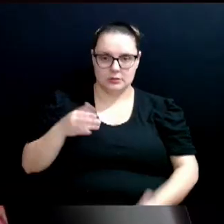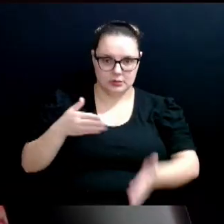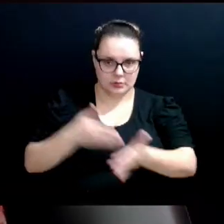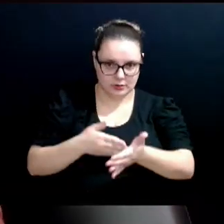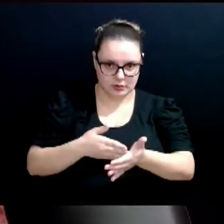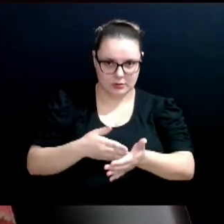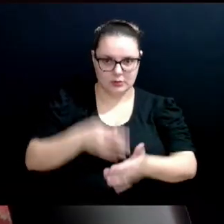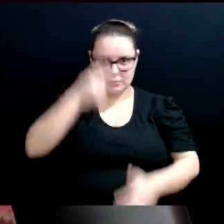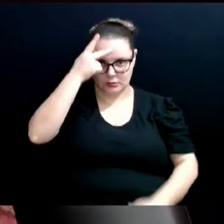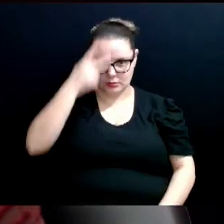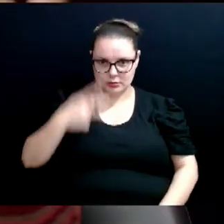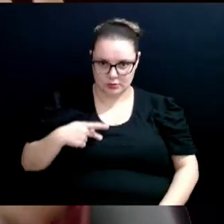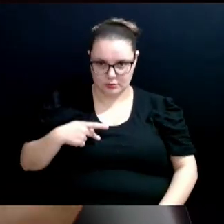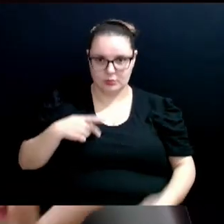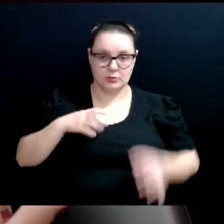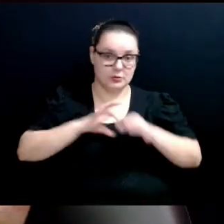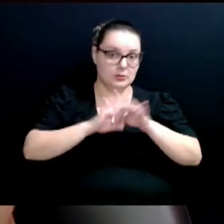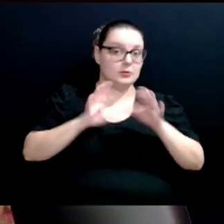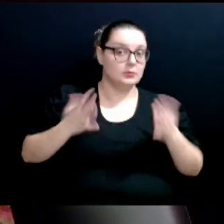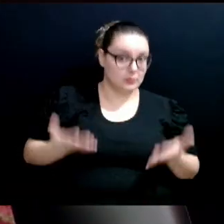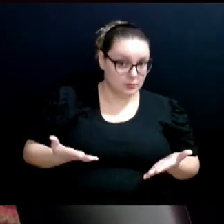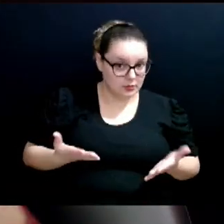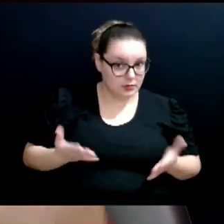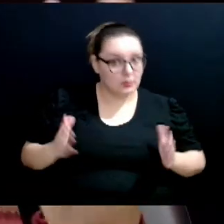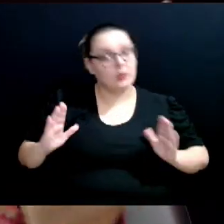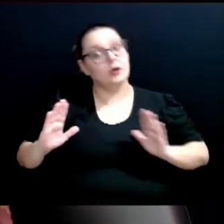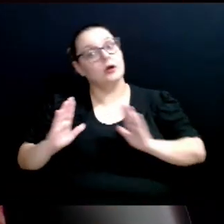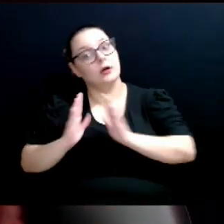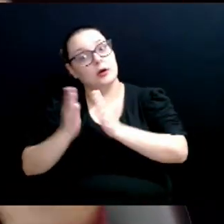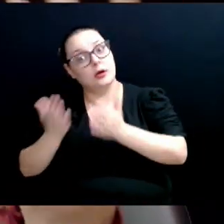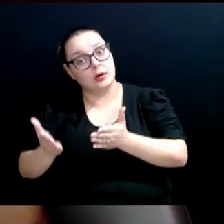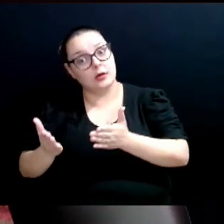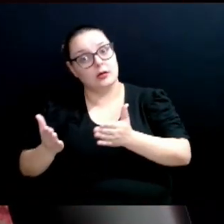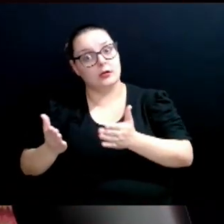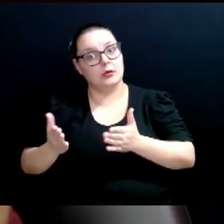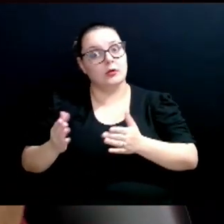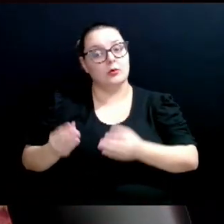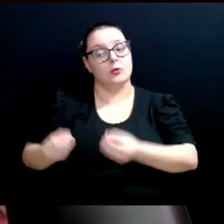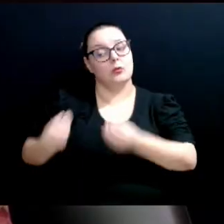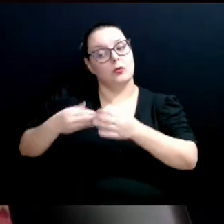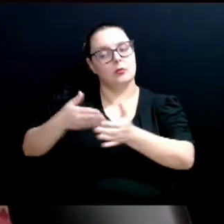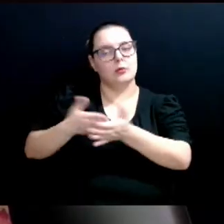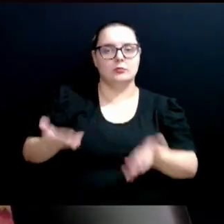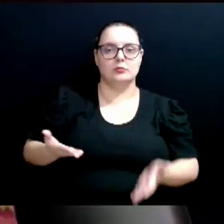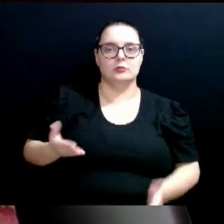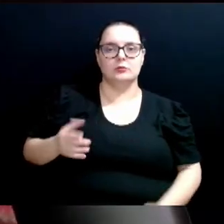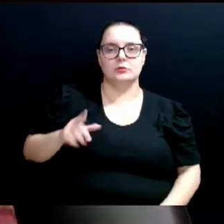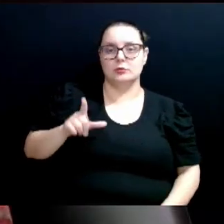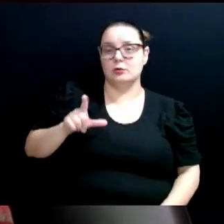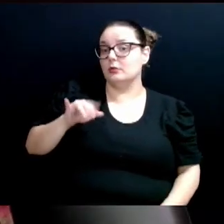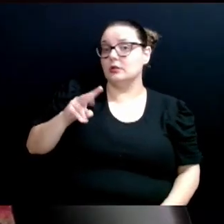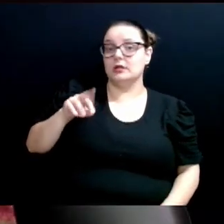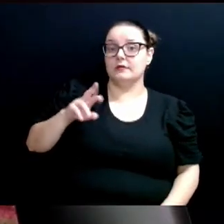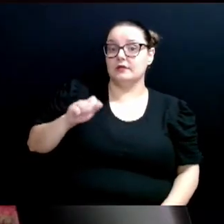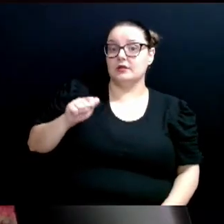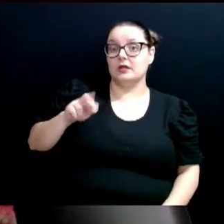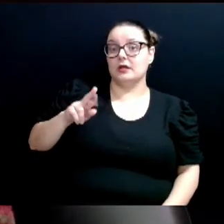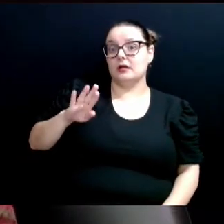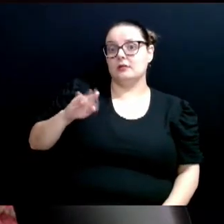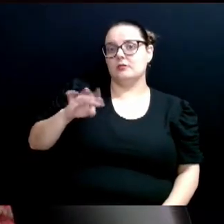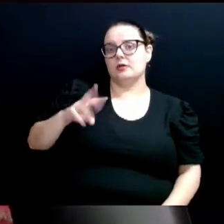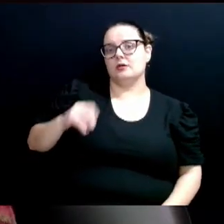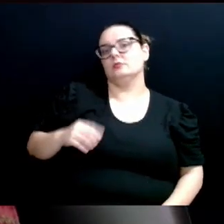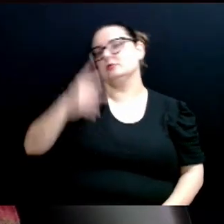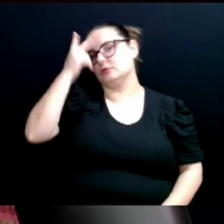vezes, liberdade perante a seu livre-arbítrio, os seus direitos, por exemplo, ou também